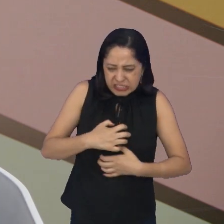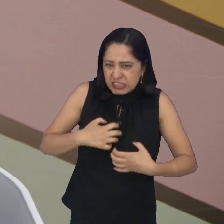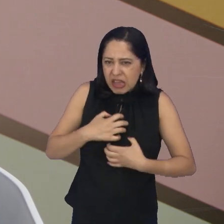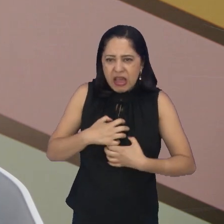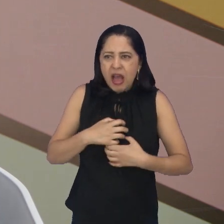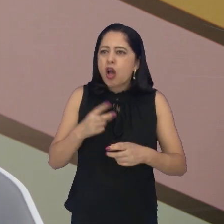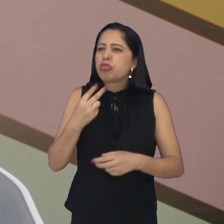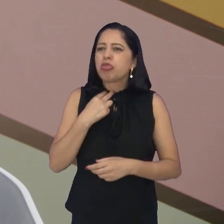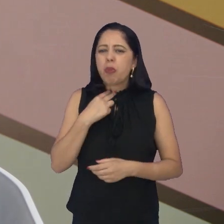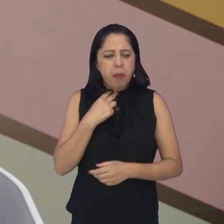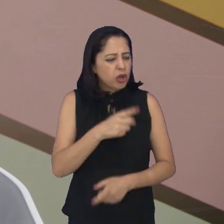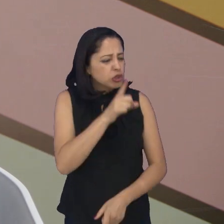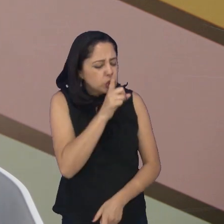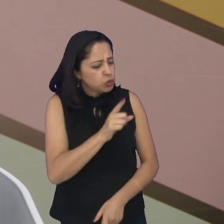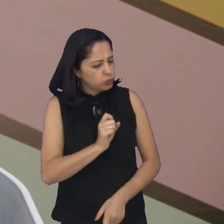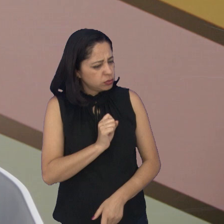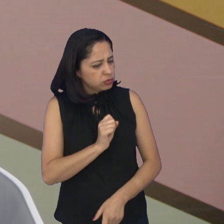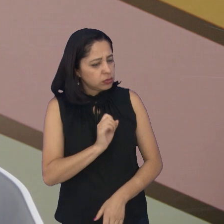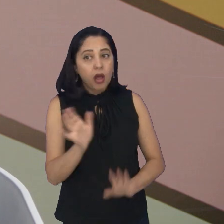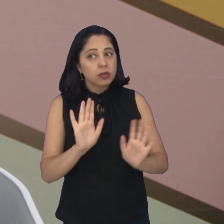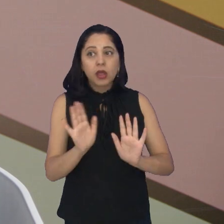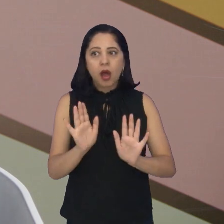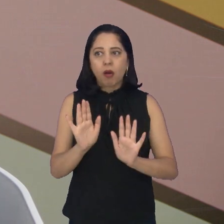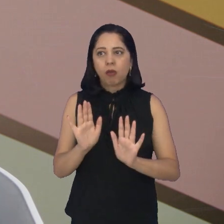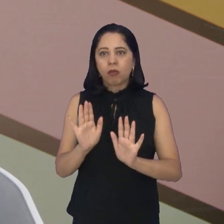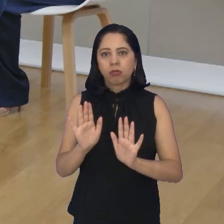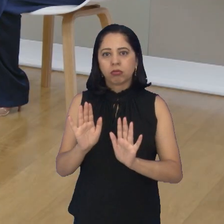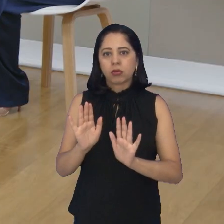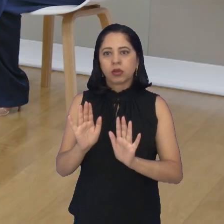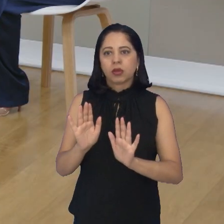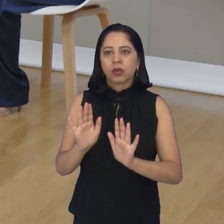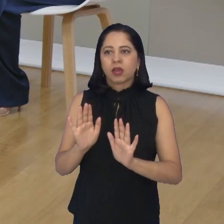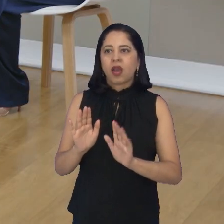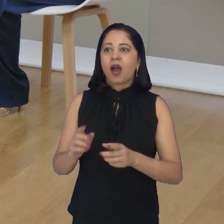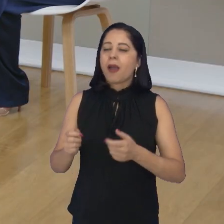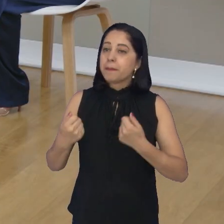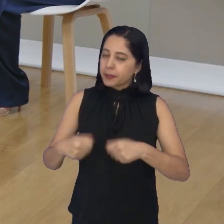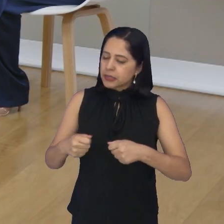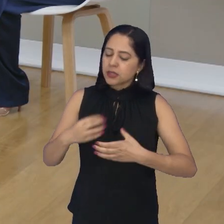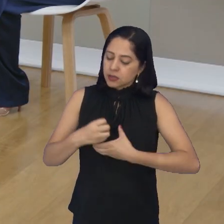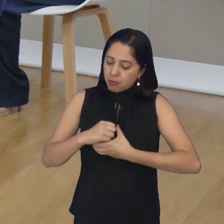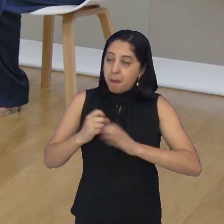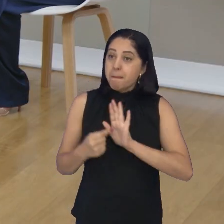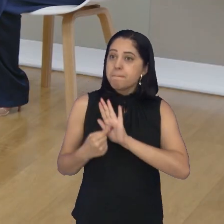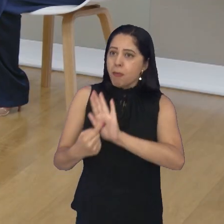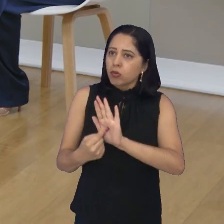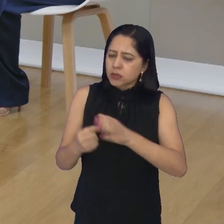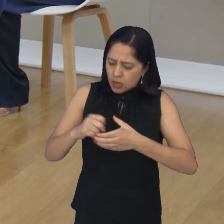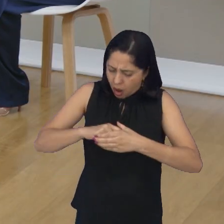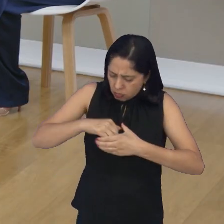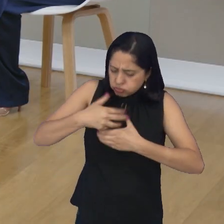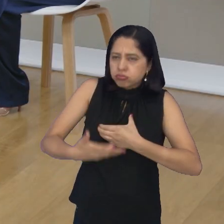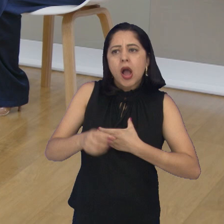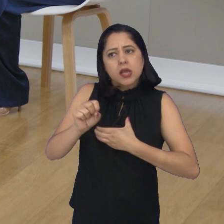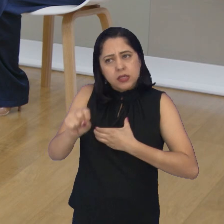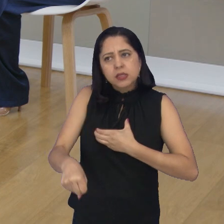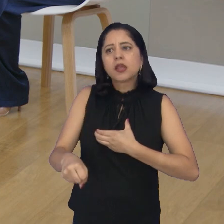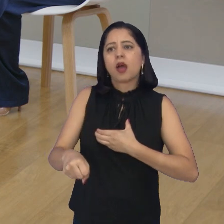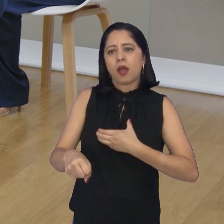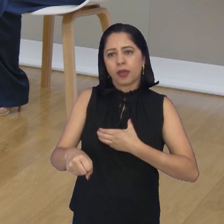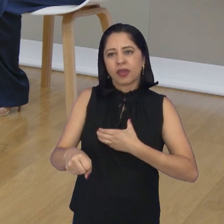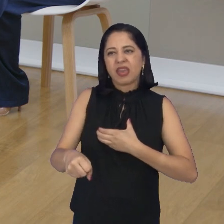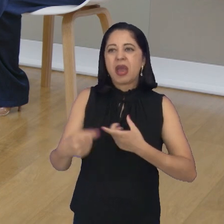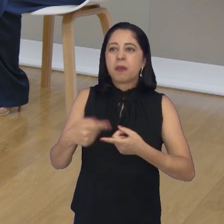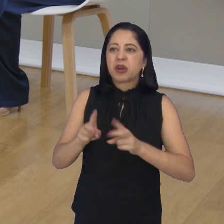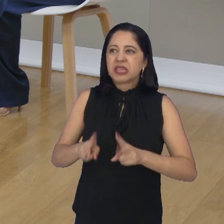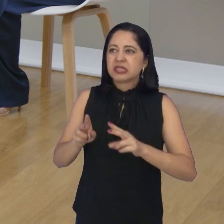reprimir. A gente aprendeu a reprimir as nossas emoções. E aí a gente deixou de ser quem a gente nasceu para ser. Porque a gente vive muitas vezes para